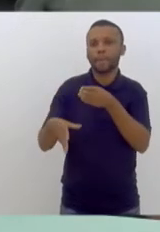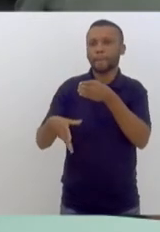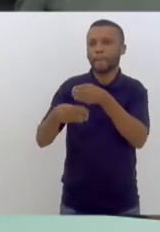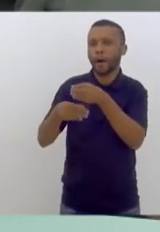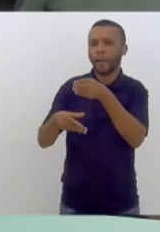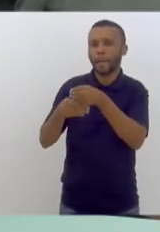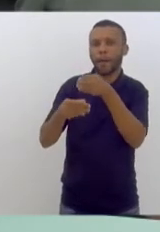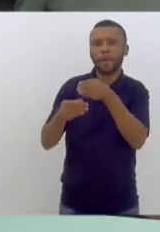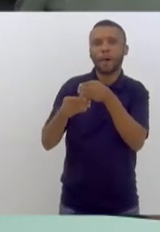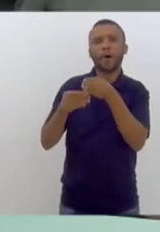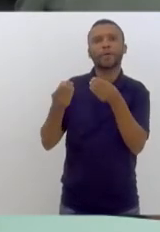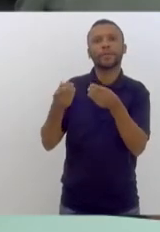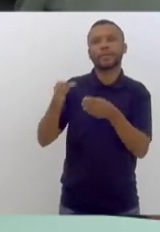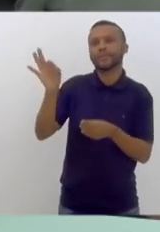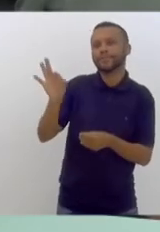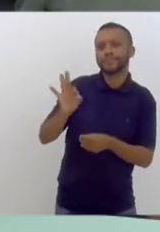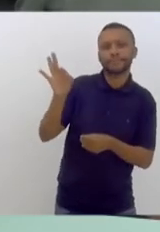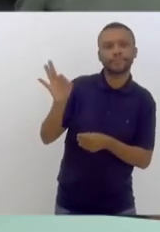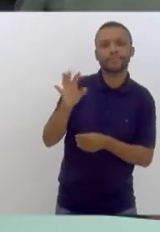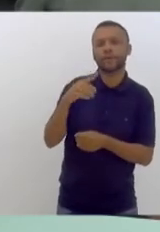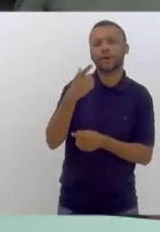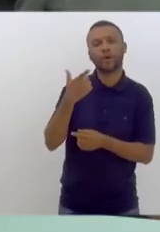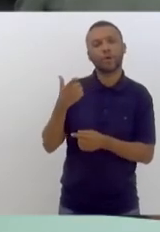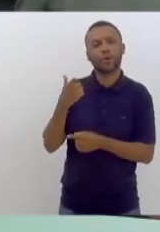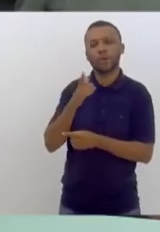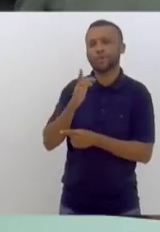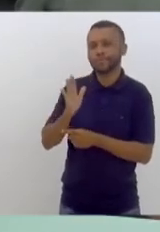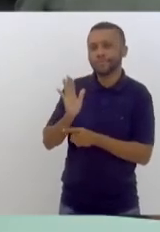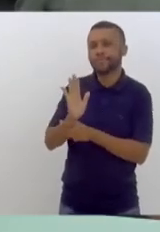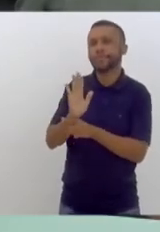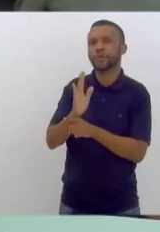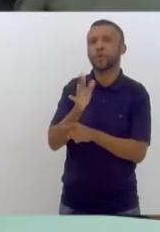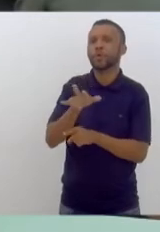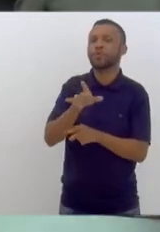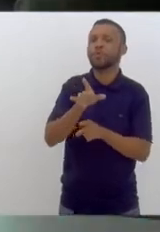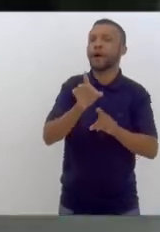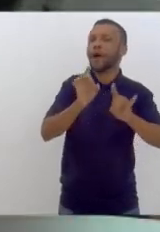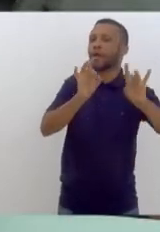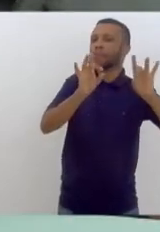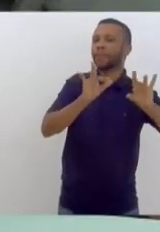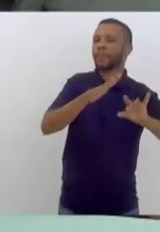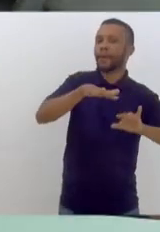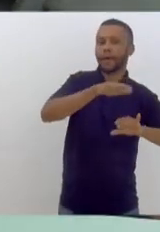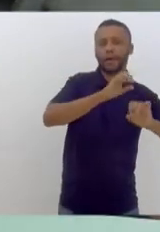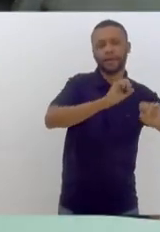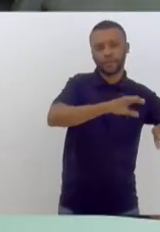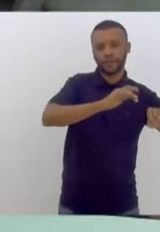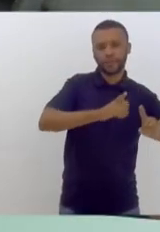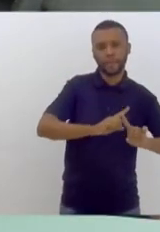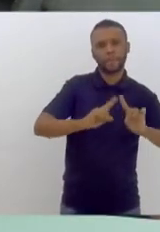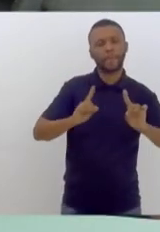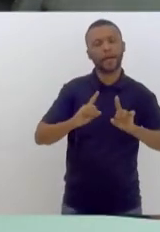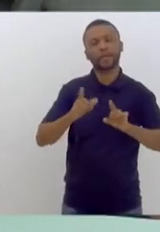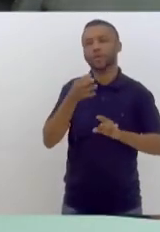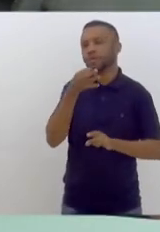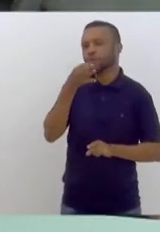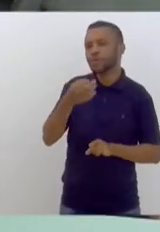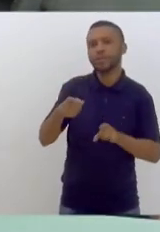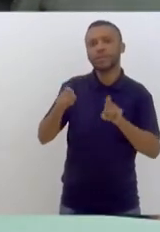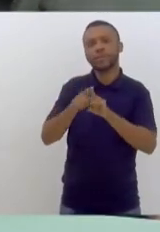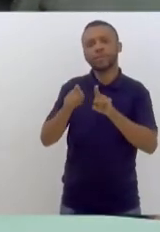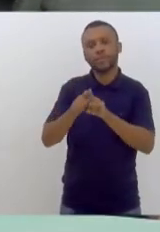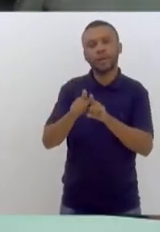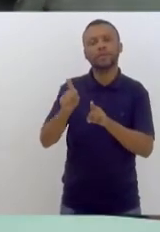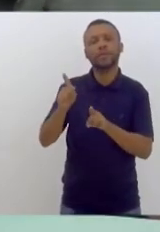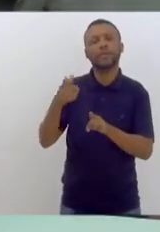indicador. A título de contribuição, não sou especialista em educação, mas leio um pouco sobre o assunto, eu também sugiro colocar a distorção